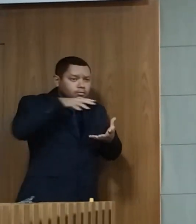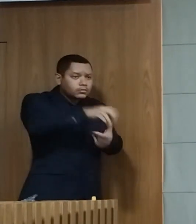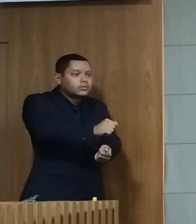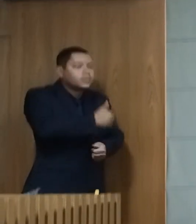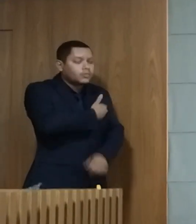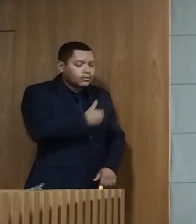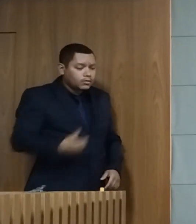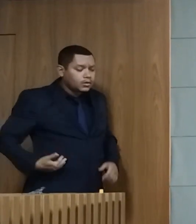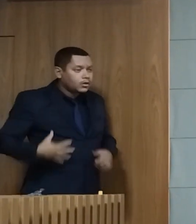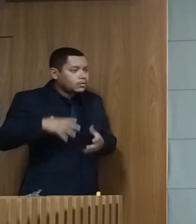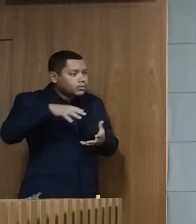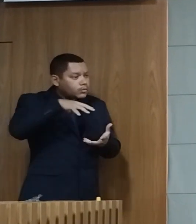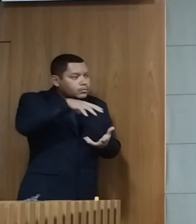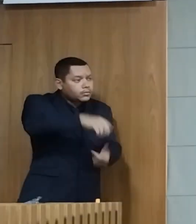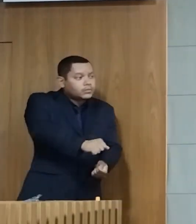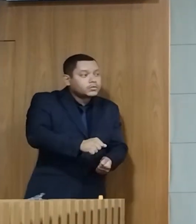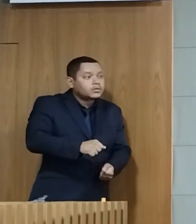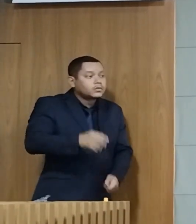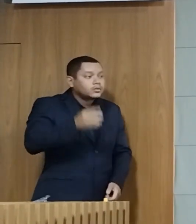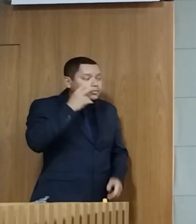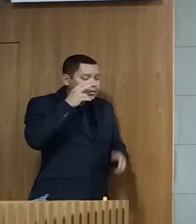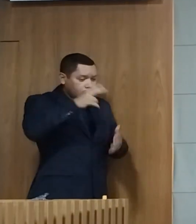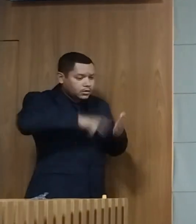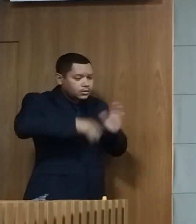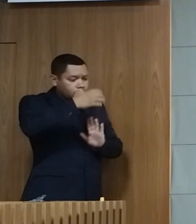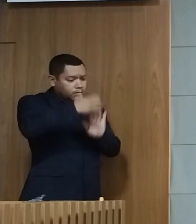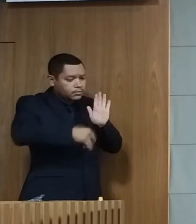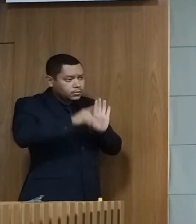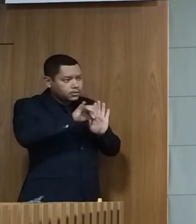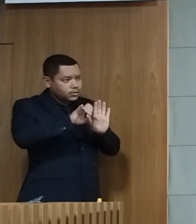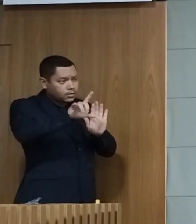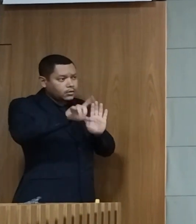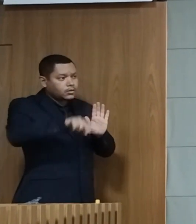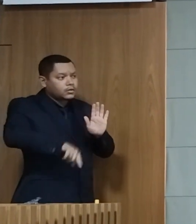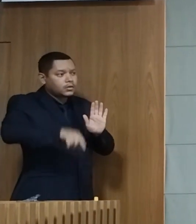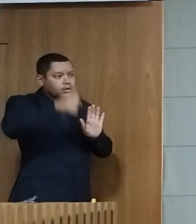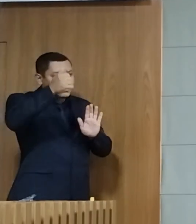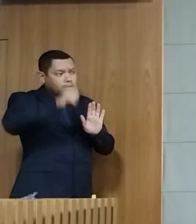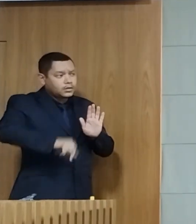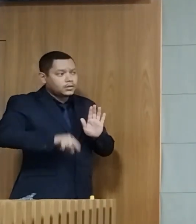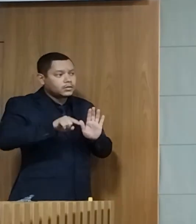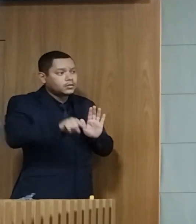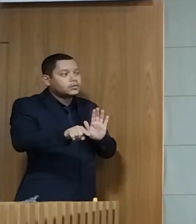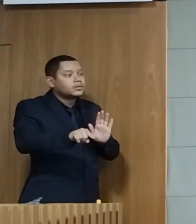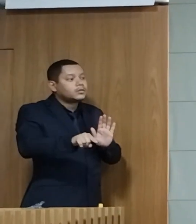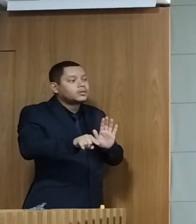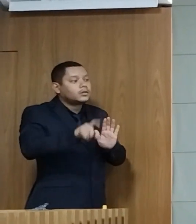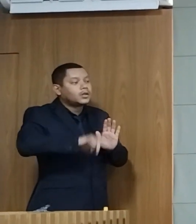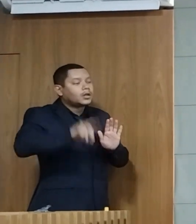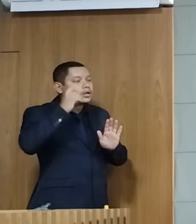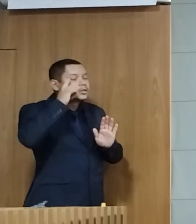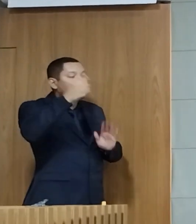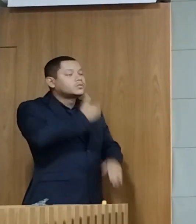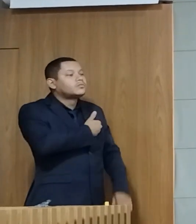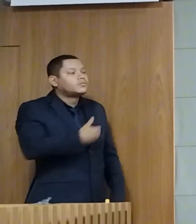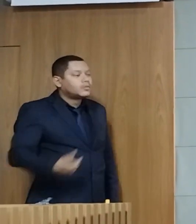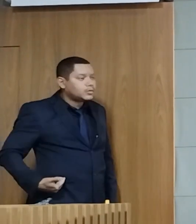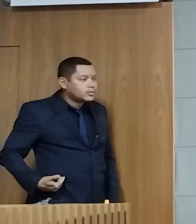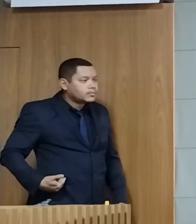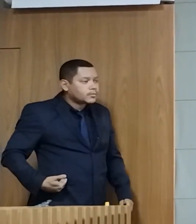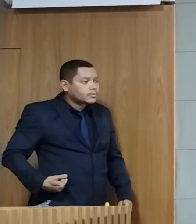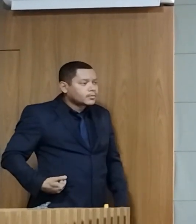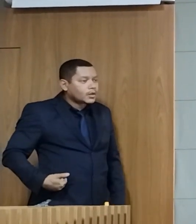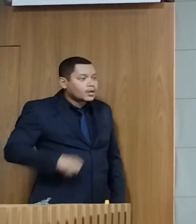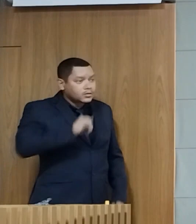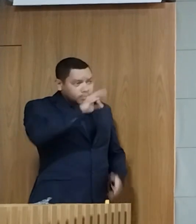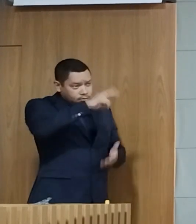mundo, e as mãos, se você for ler Daniel, as mãos que julgaram Belteshazzar, elas envolvem a ideia de governo. Se